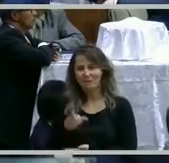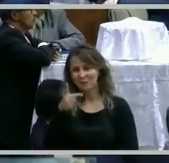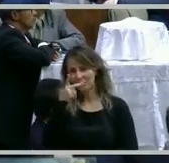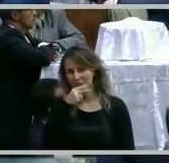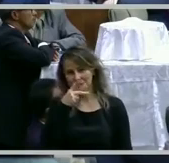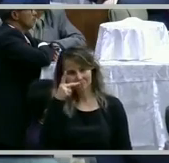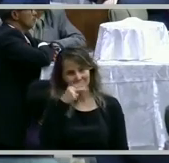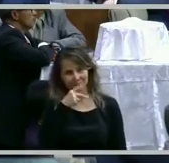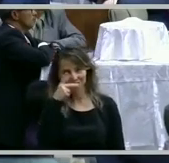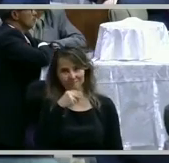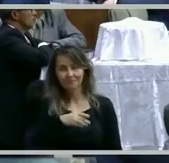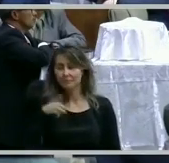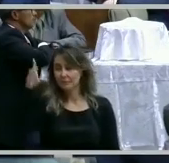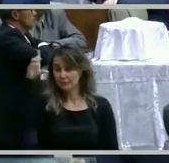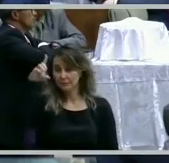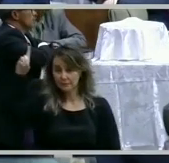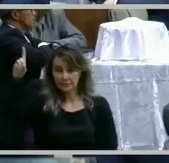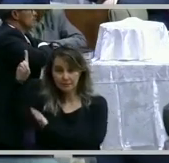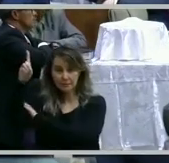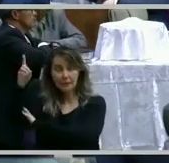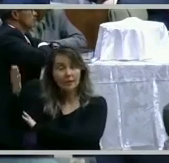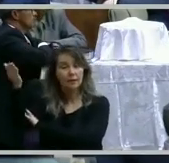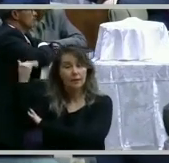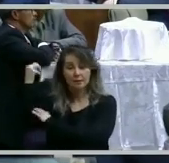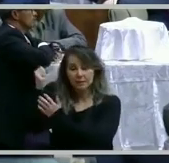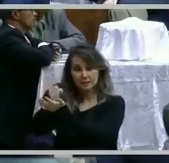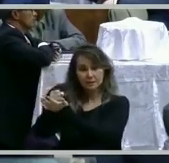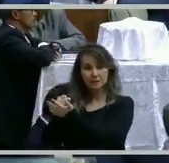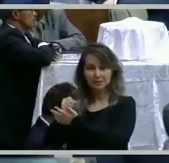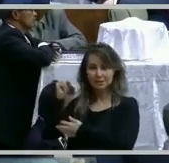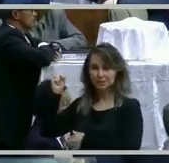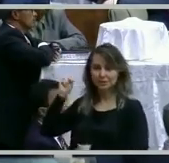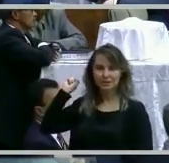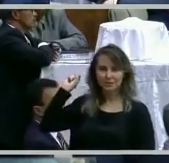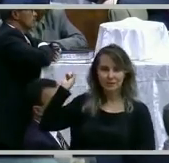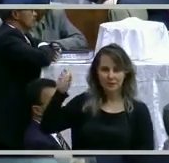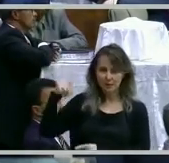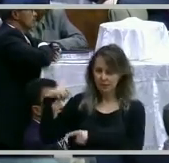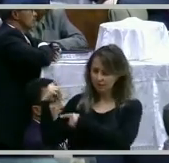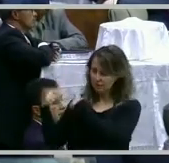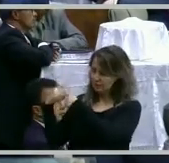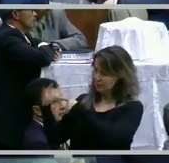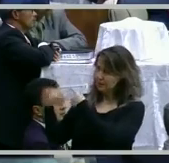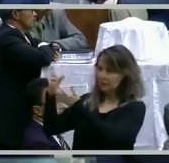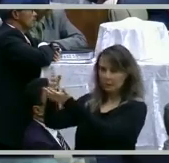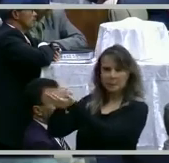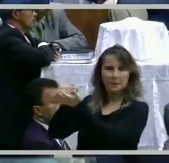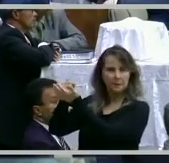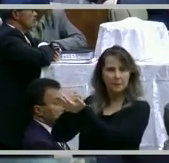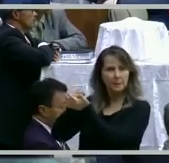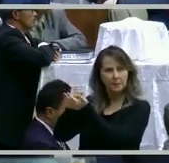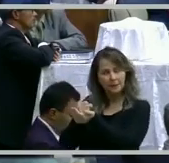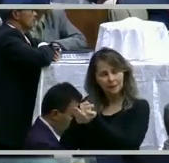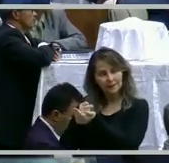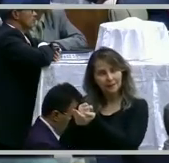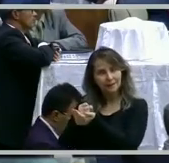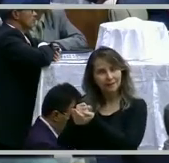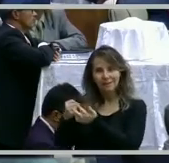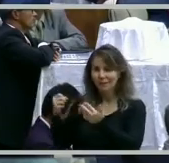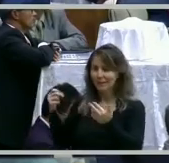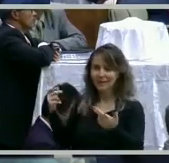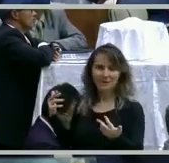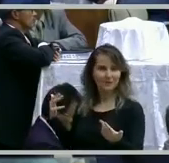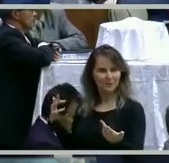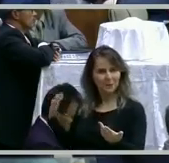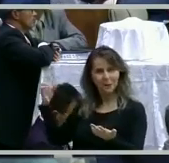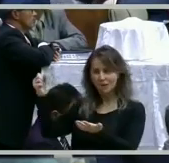O mesmo Deus que socorreu Davi e todas as gerações passadas, ele continua presente socorrendo